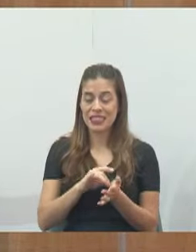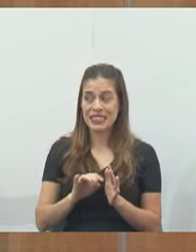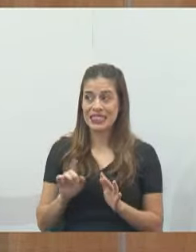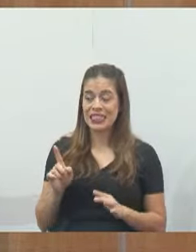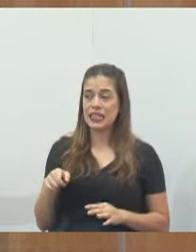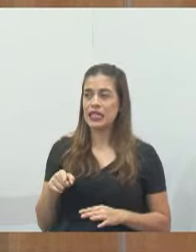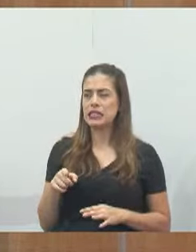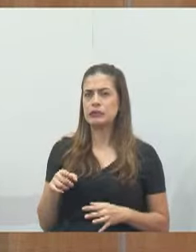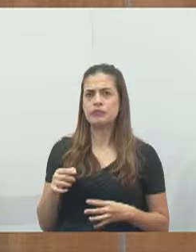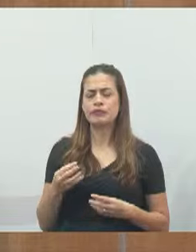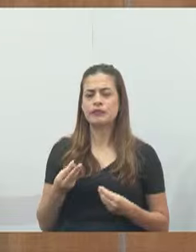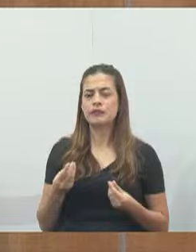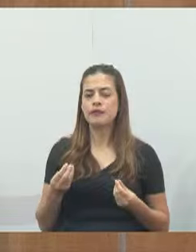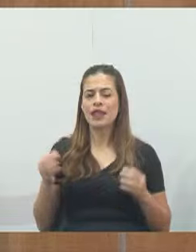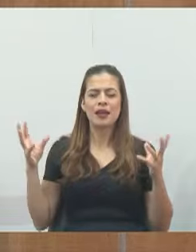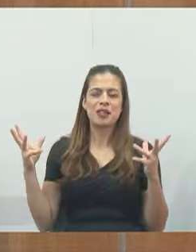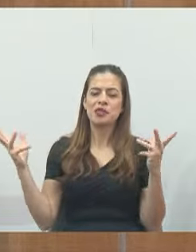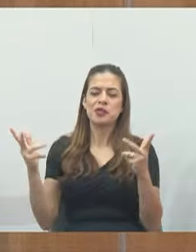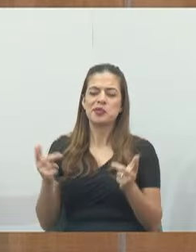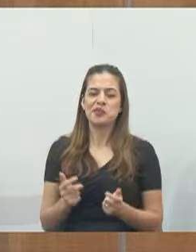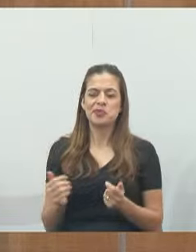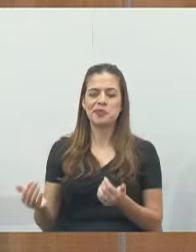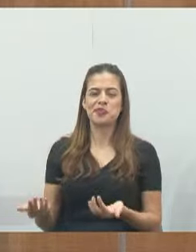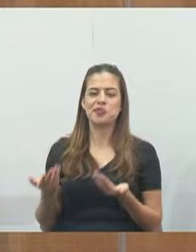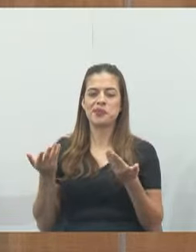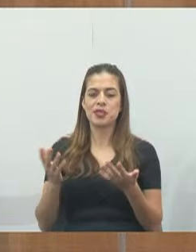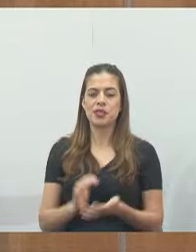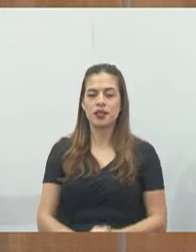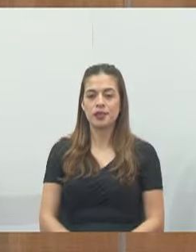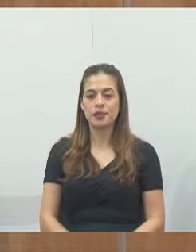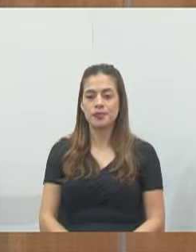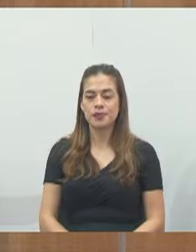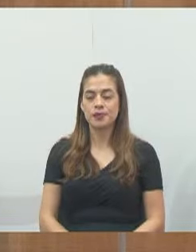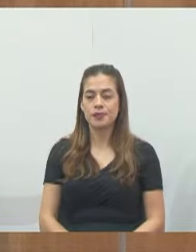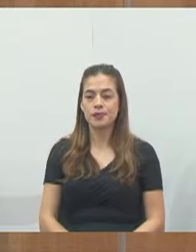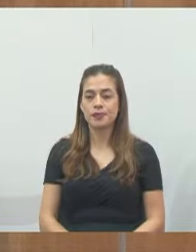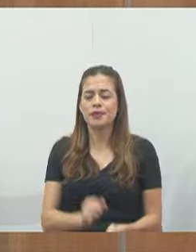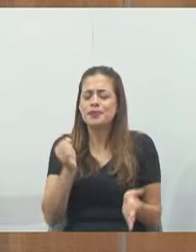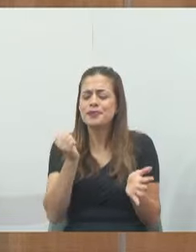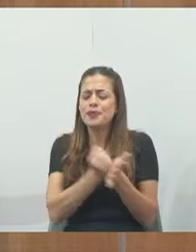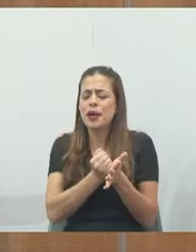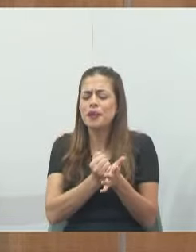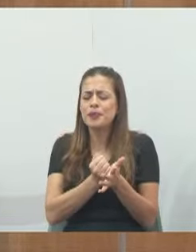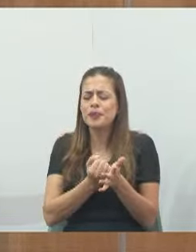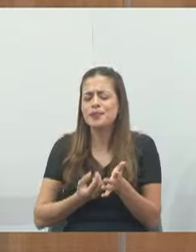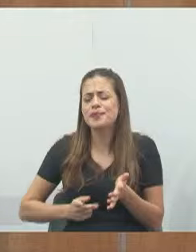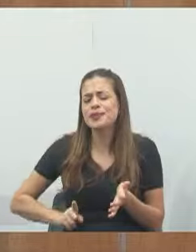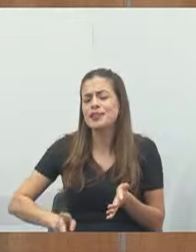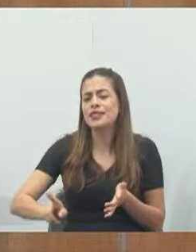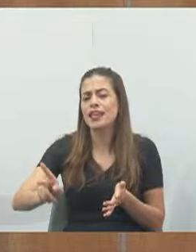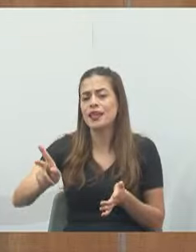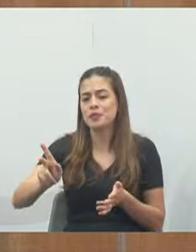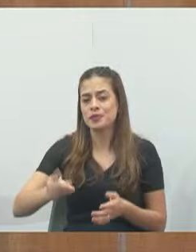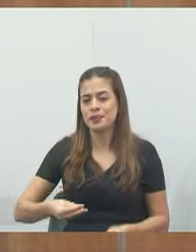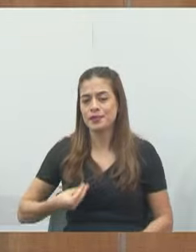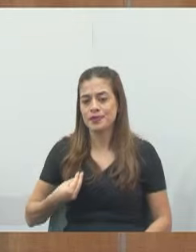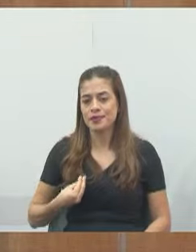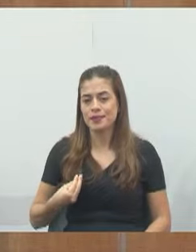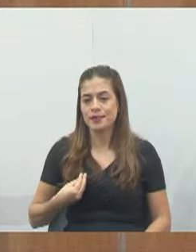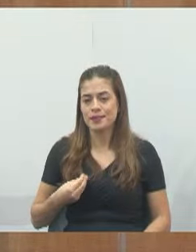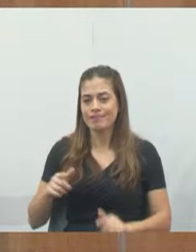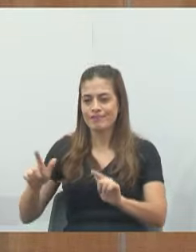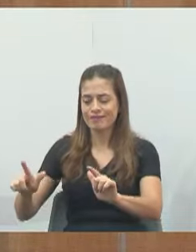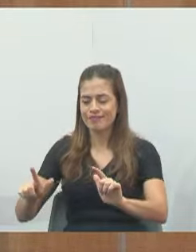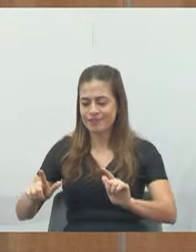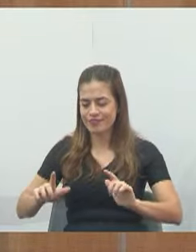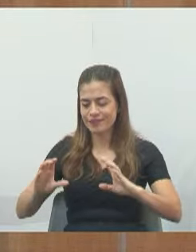assim extraordinário, digamos, né? Algo que marca para sempre a vida de receber